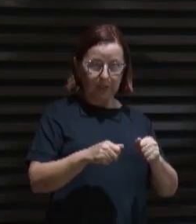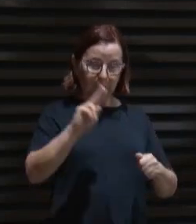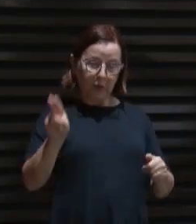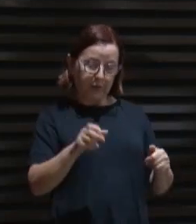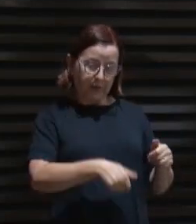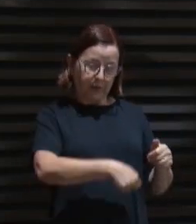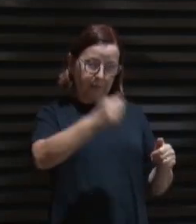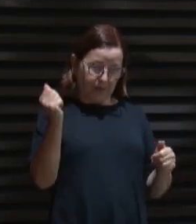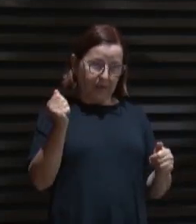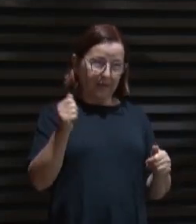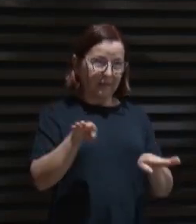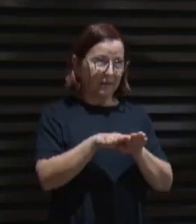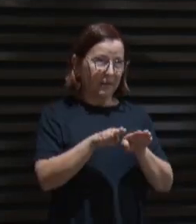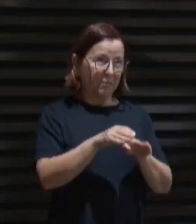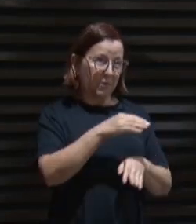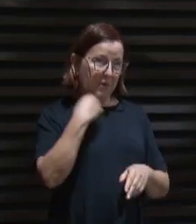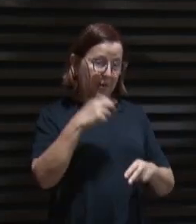a espada perecerão.